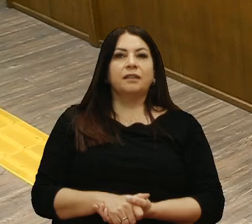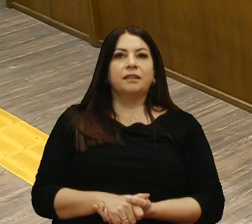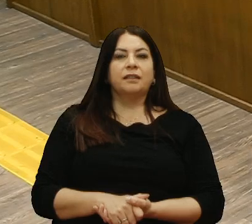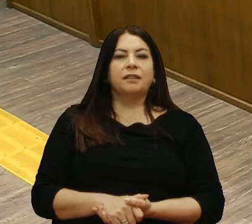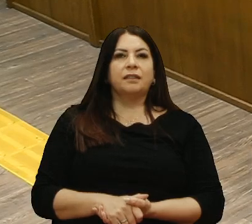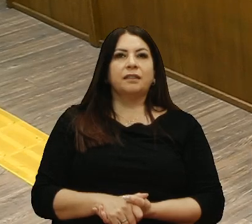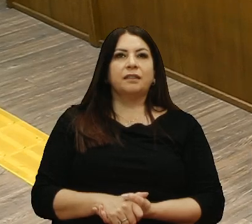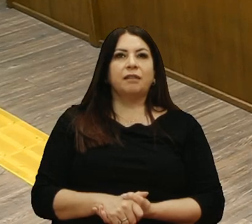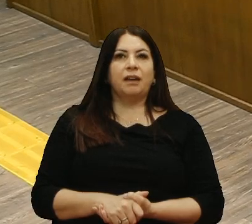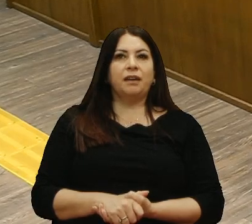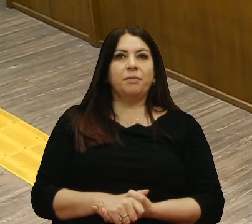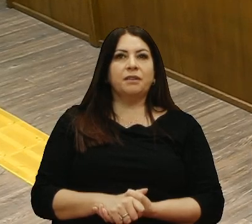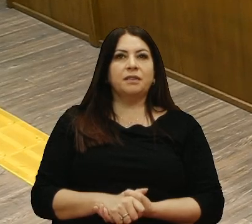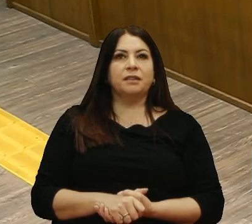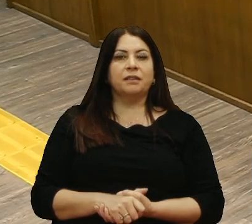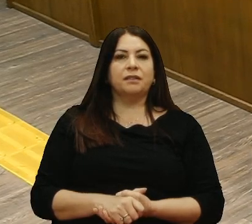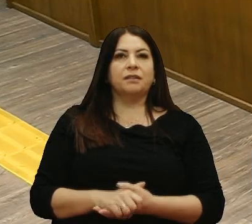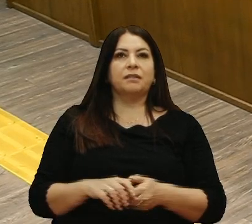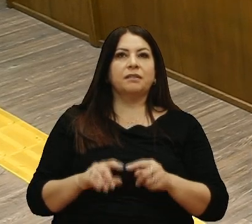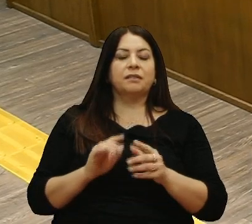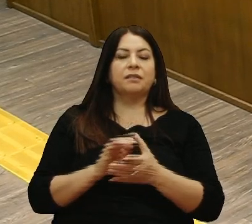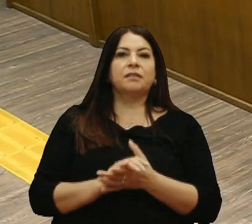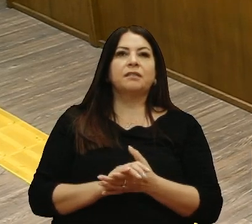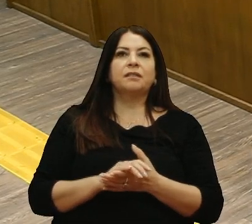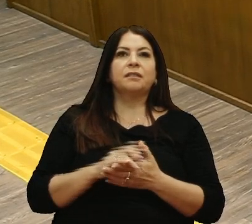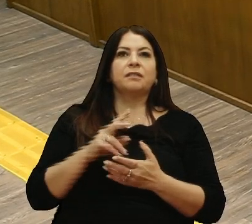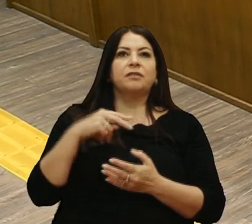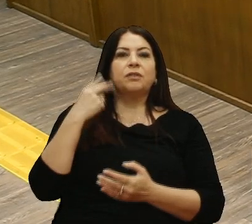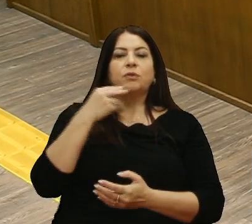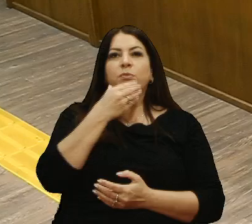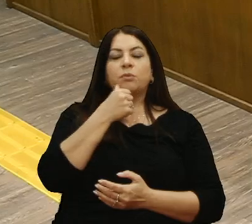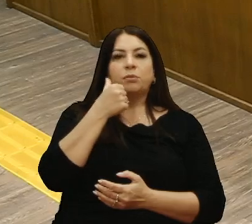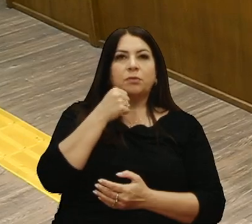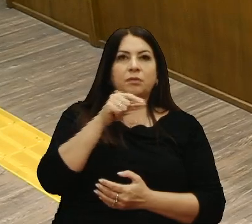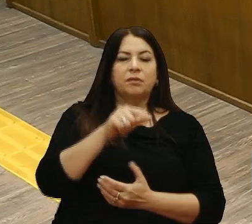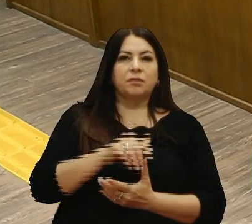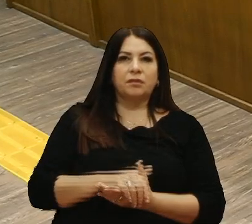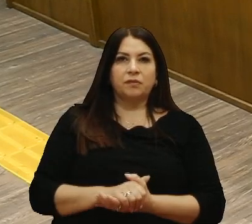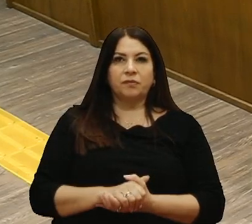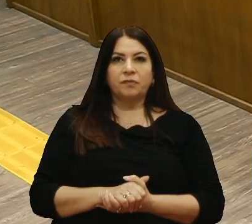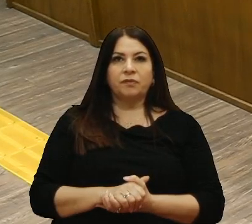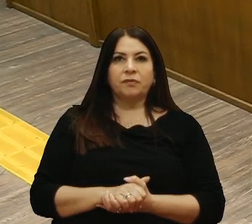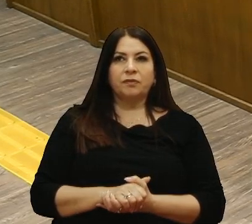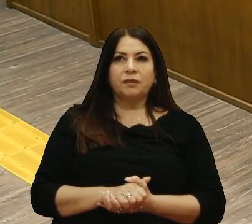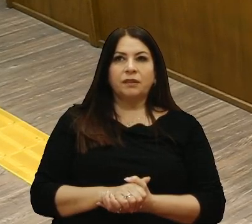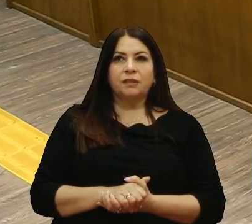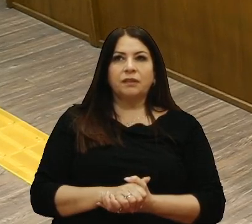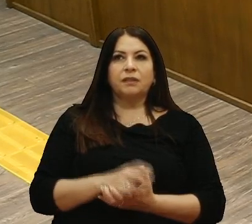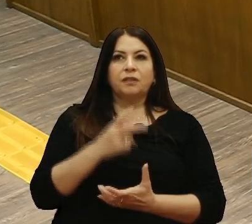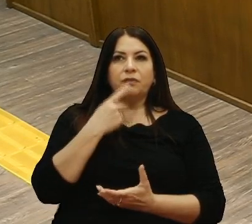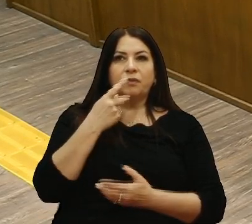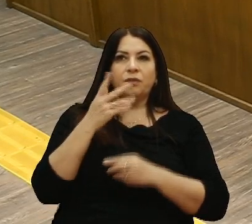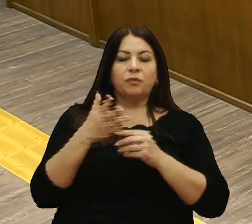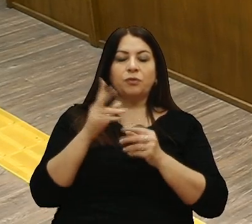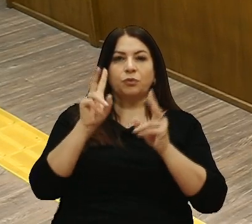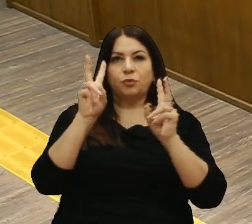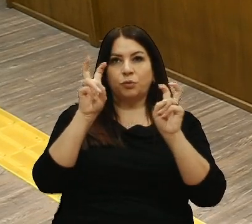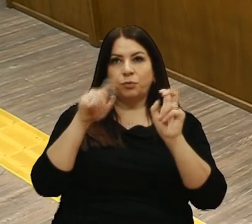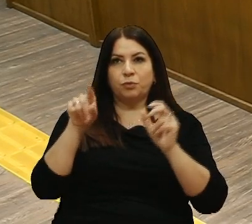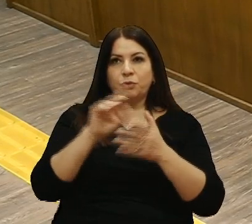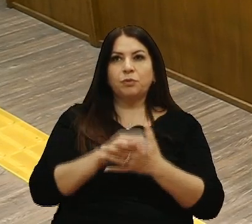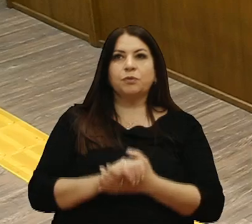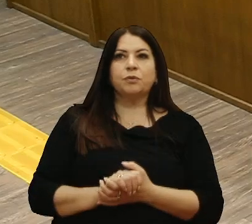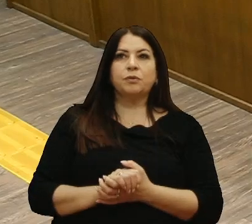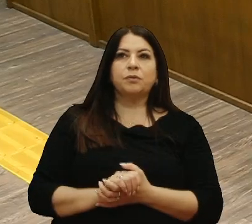Bom dia, presidente, colegas vereadores, vereadoras que estão aqui nessa oportunidade. Quero falar hoje sobre um assunto